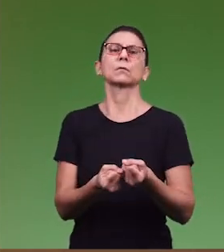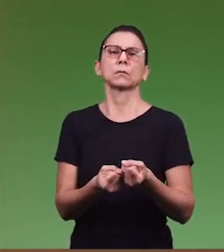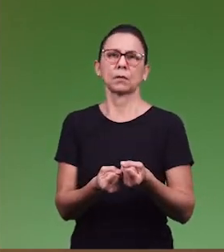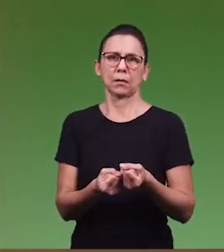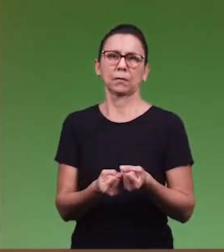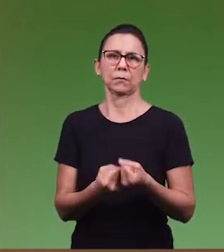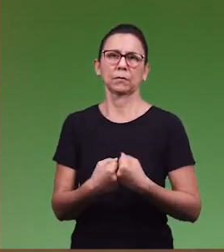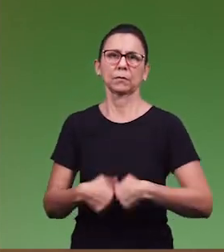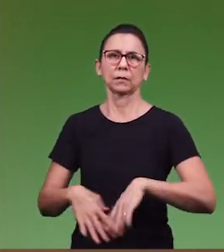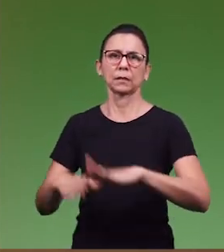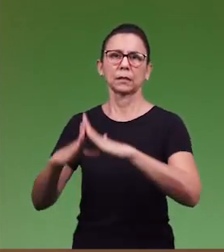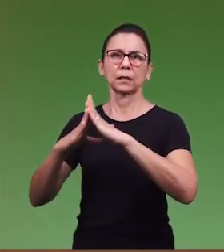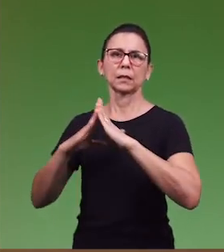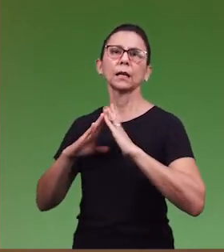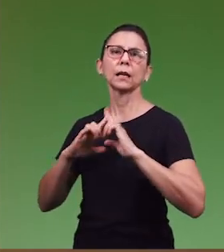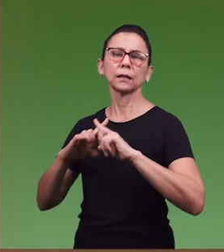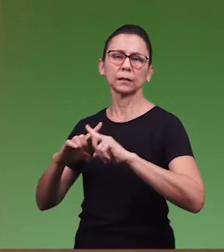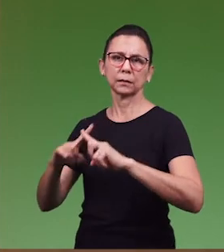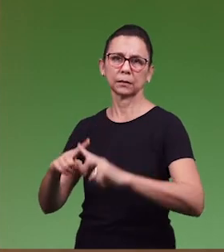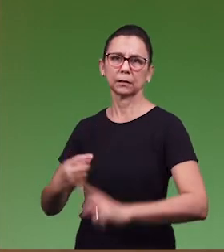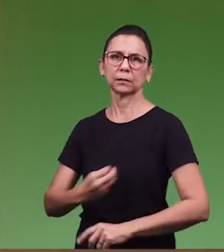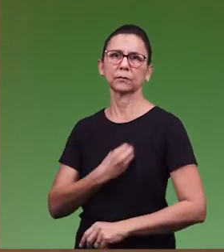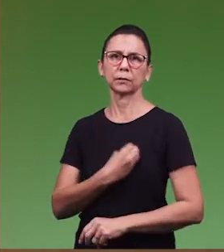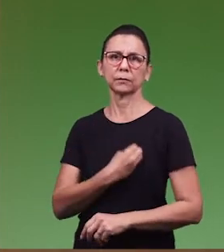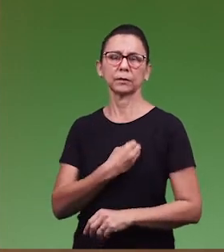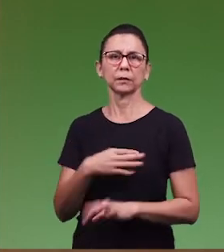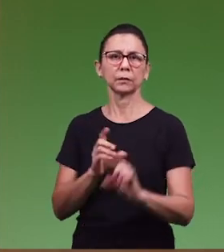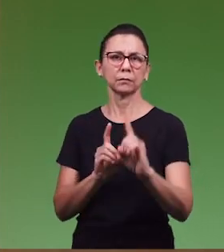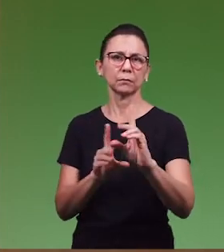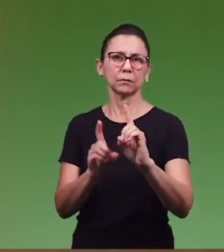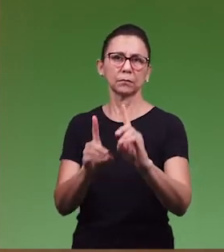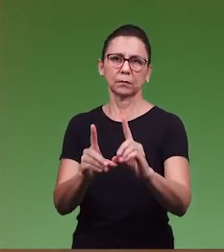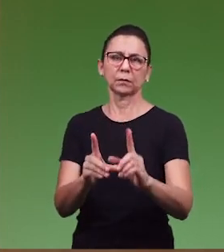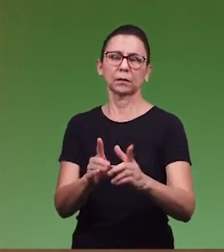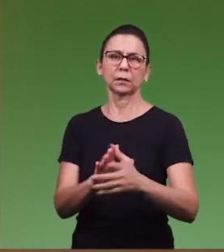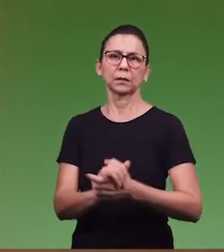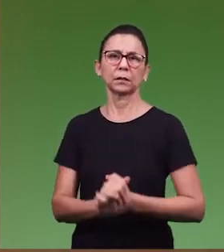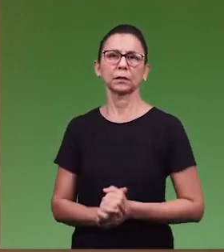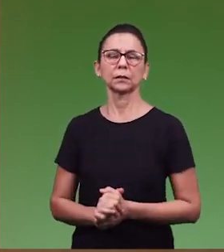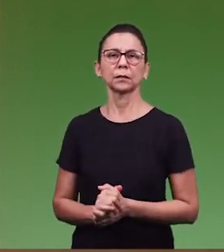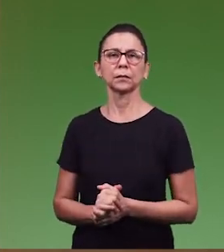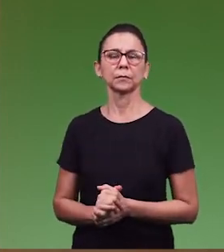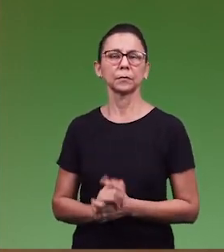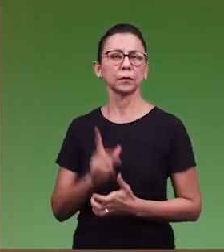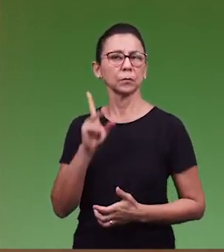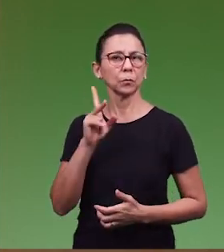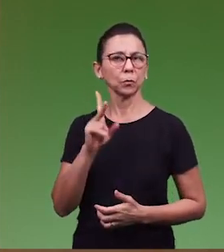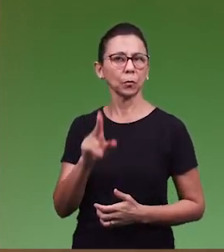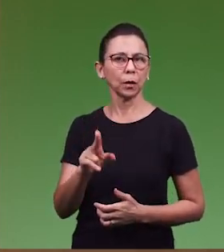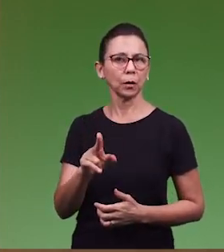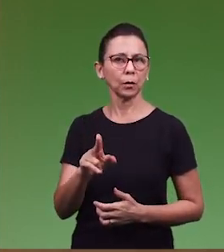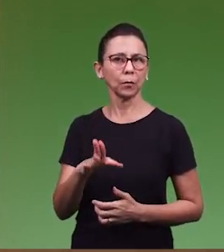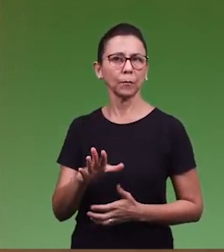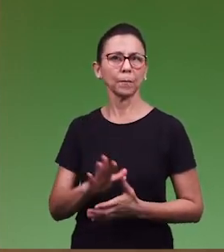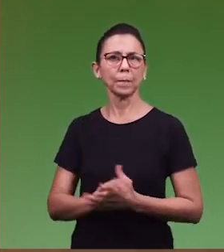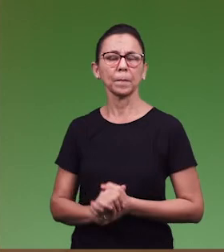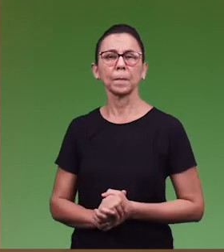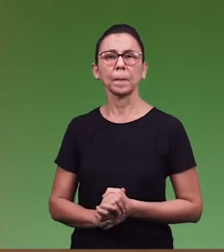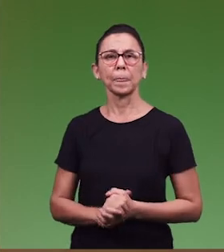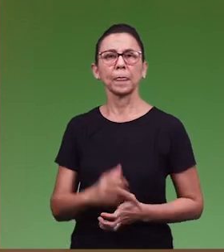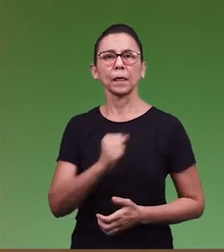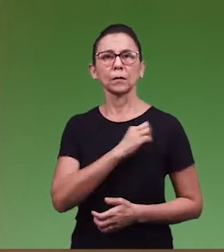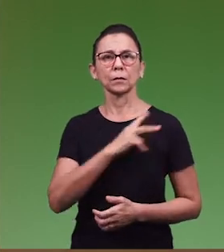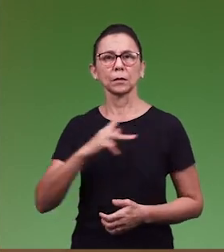entendimento da doutrina, porque a doutrina é a mesma, está na palavra. Os apóstolos traduziram para a igreja, através da ação do